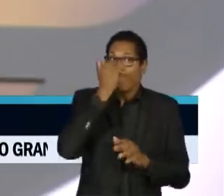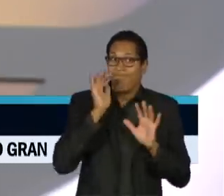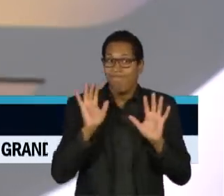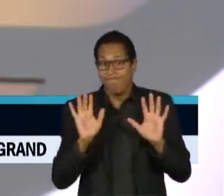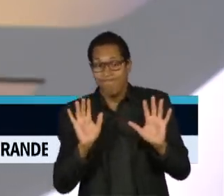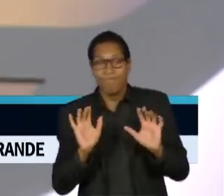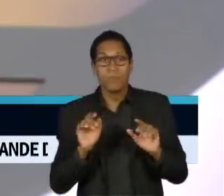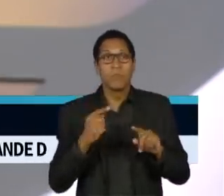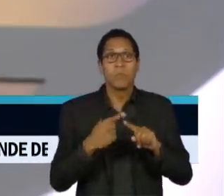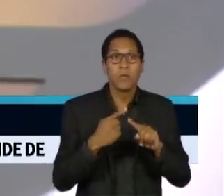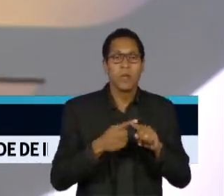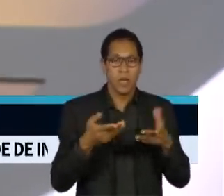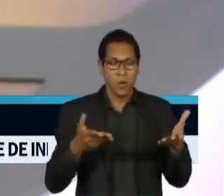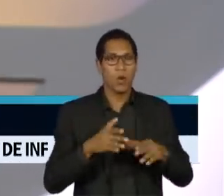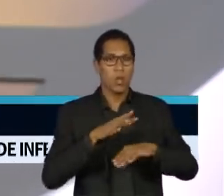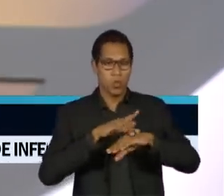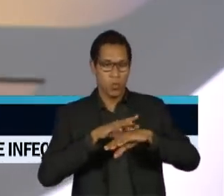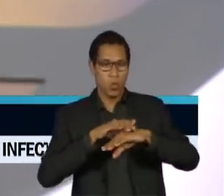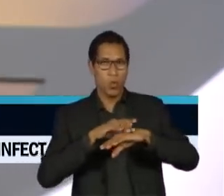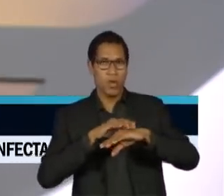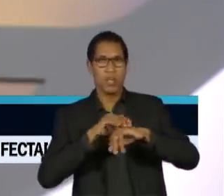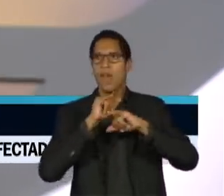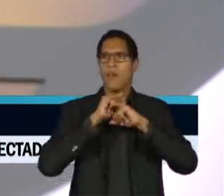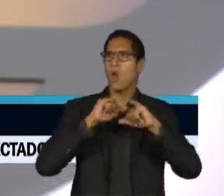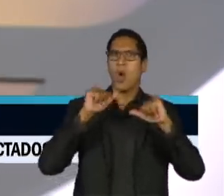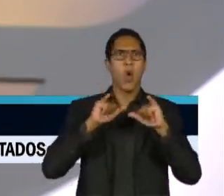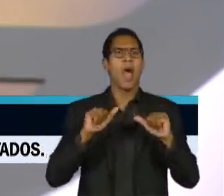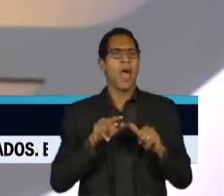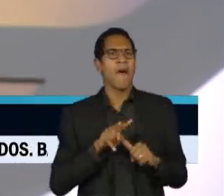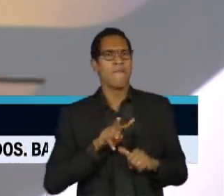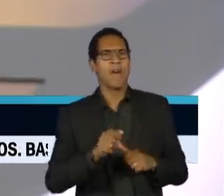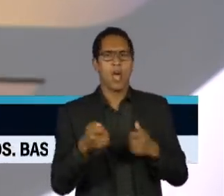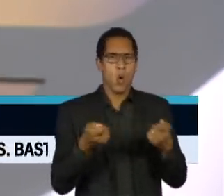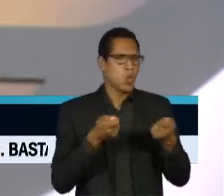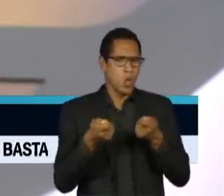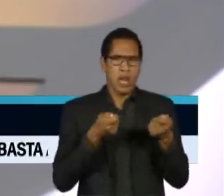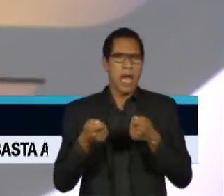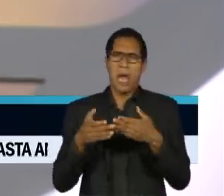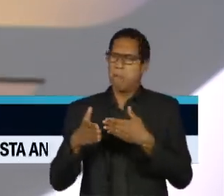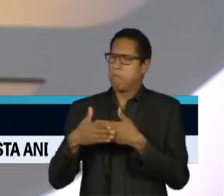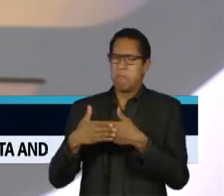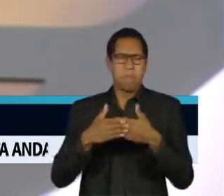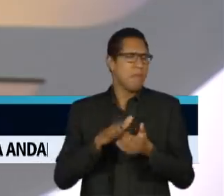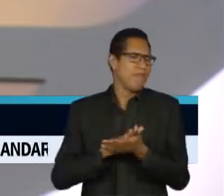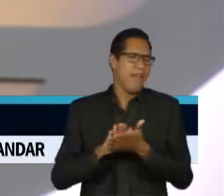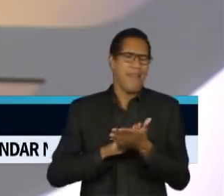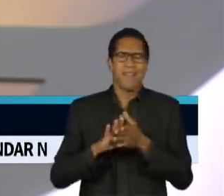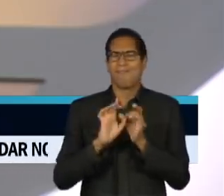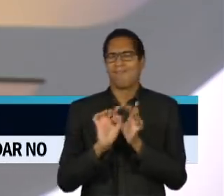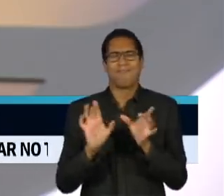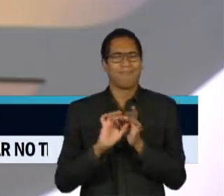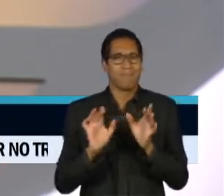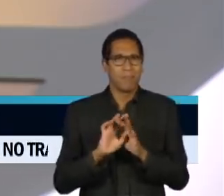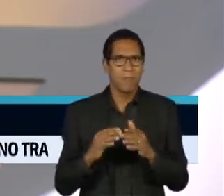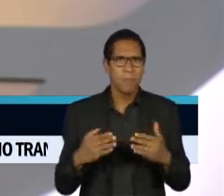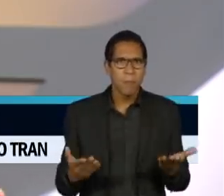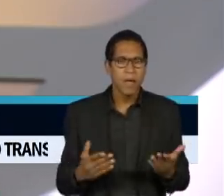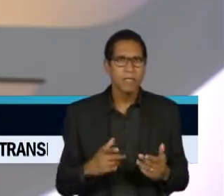agora a doença seria controlada sem confinamento e sem o encerramento de comércio, só que ele falou isso uma